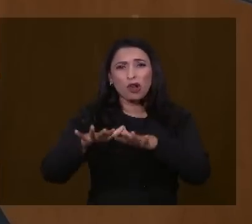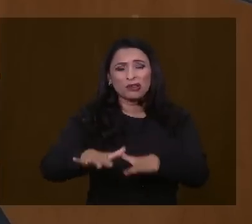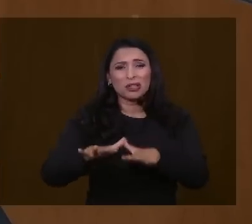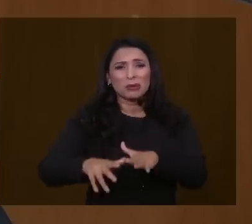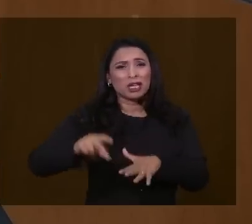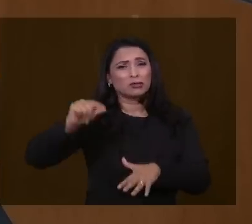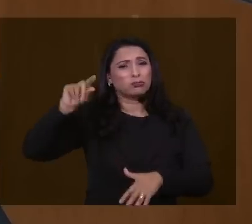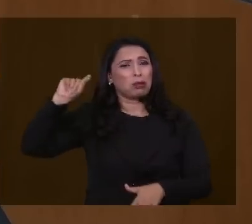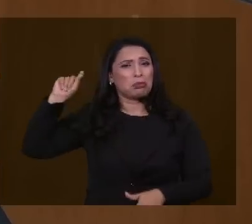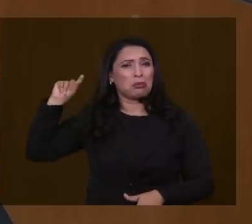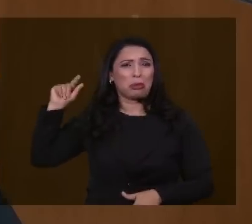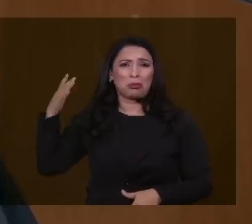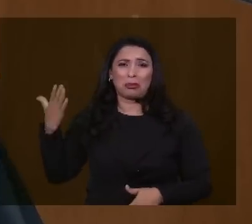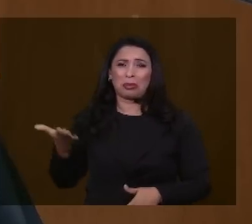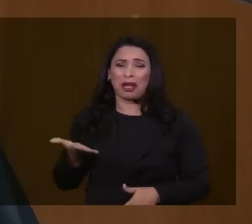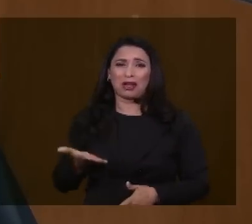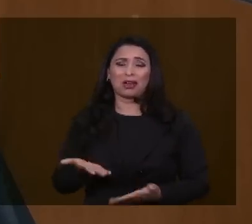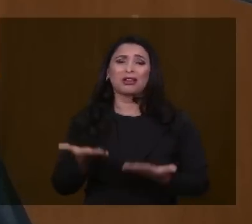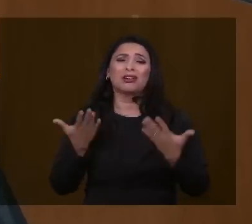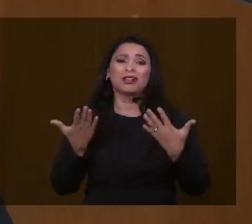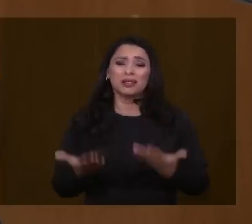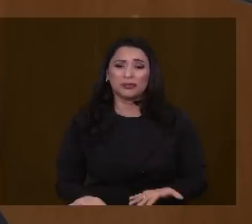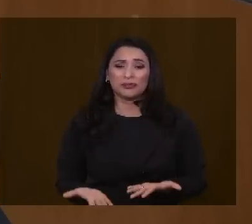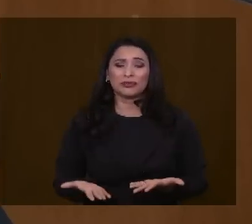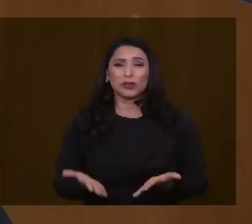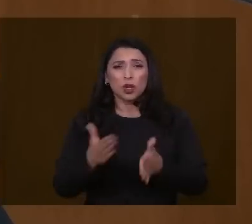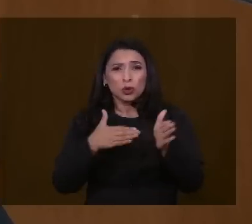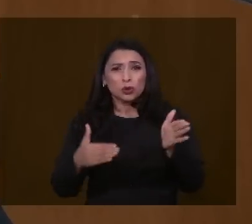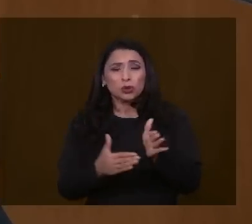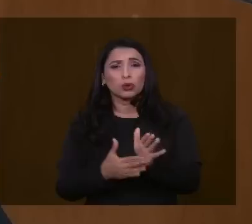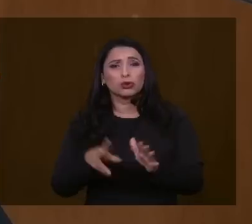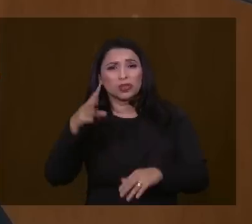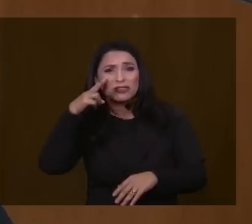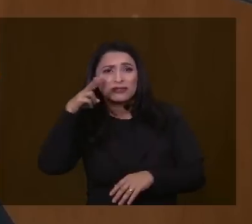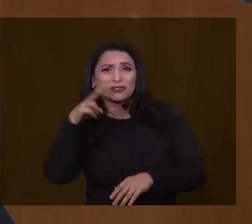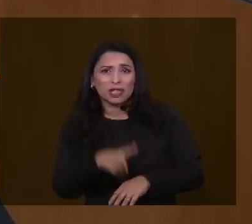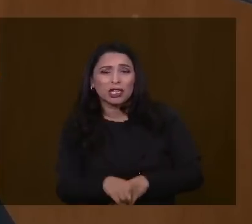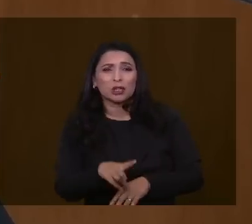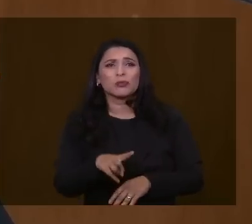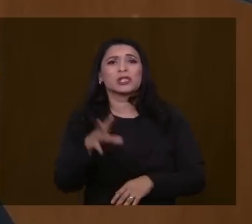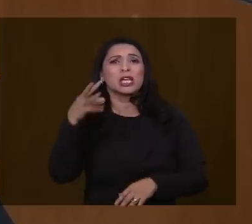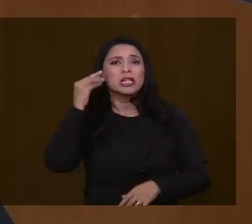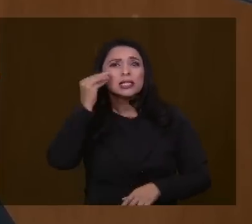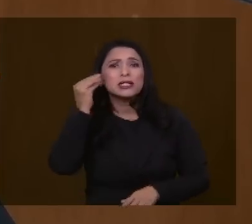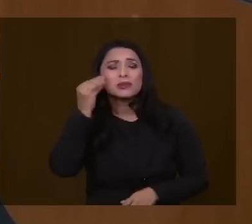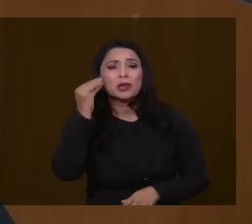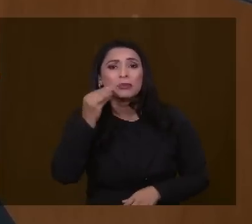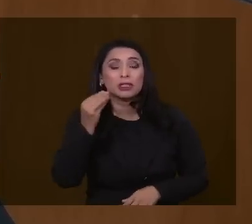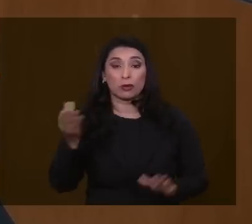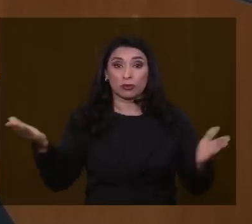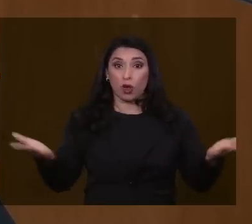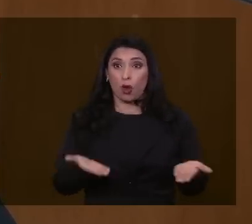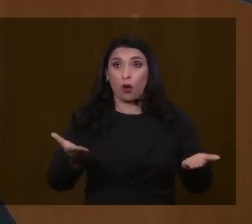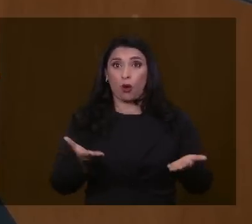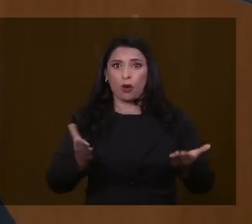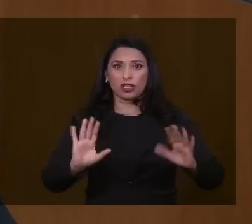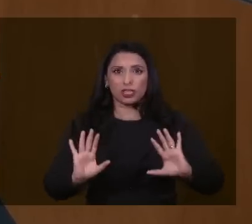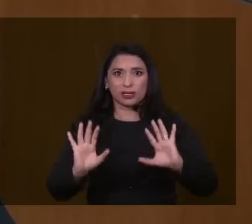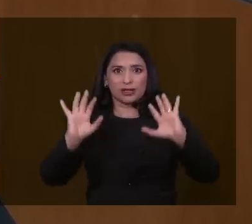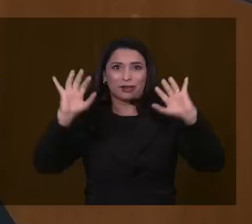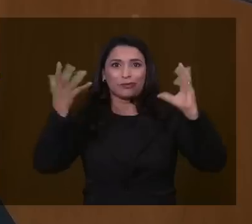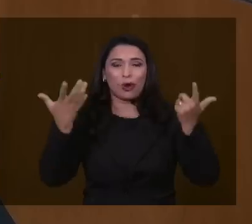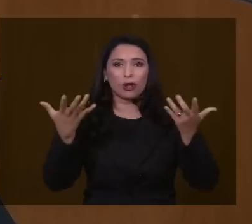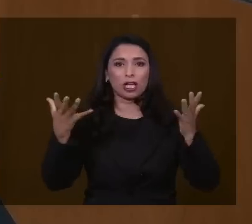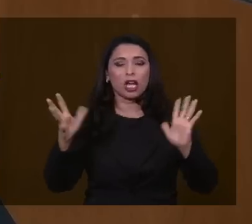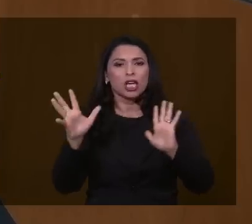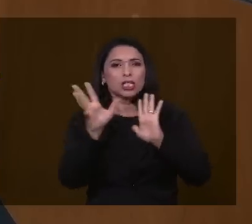antigo. Por tudo isso que se viu e se viveu, a presente cerimônia simboliza mais do